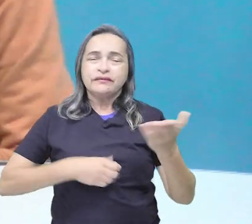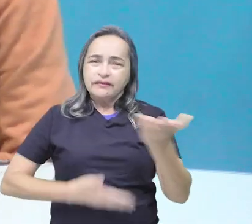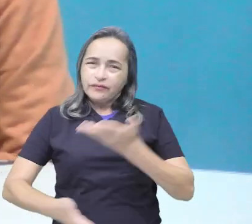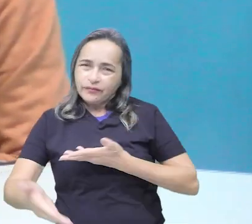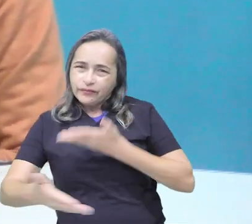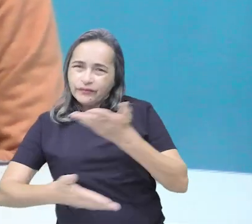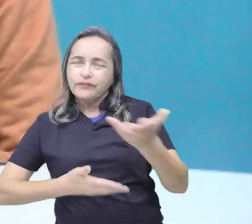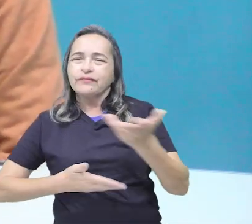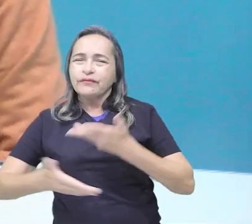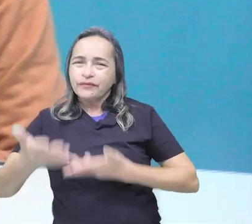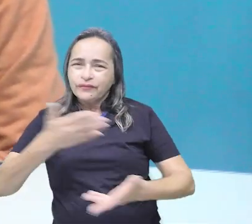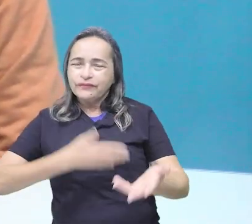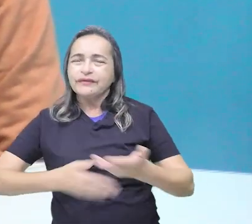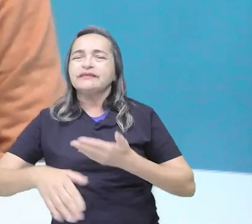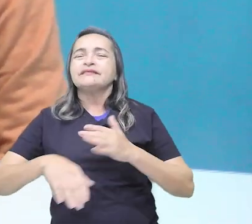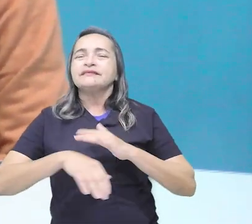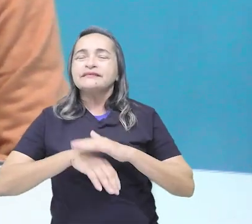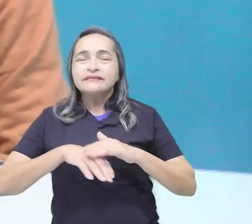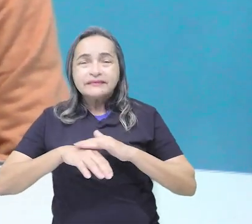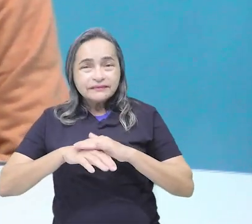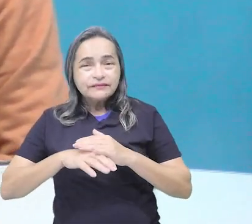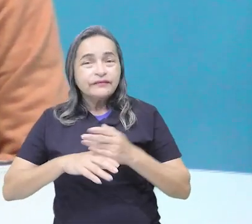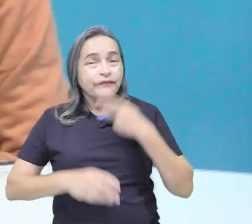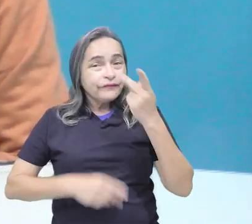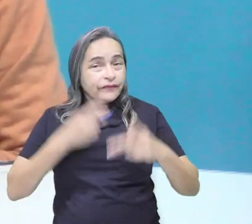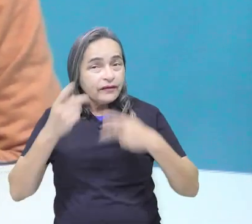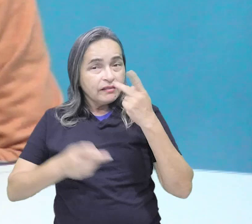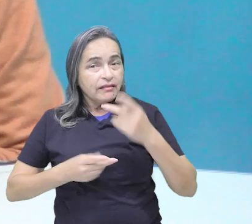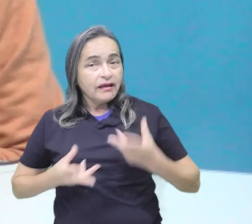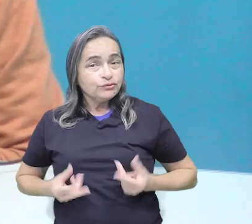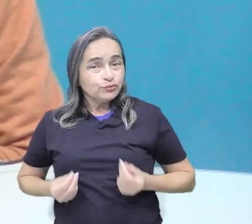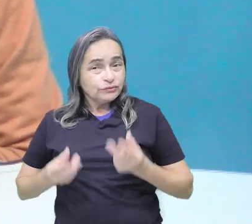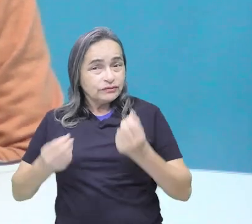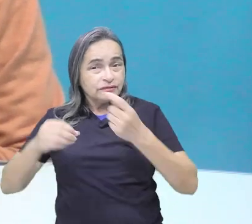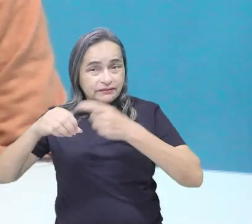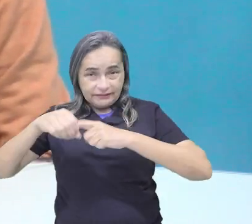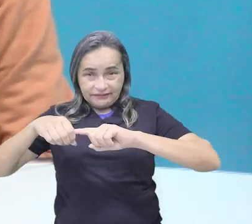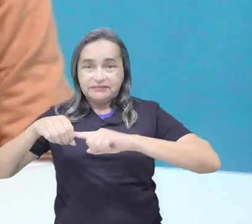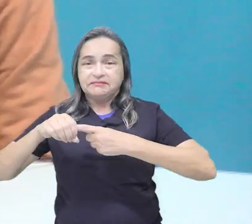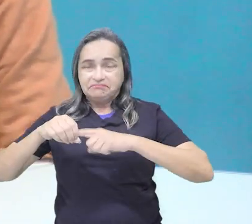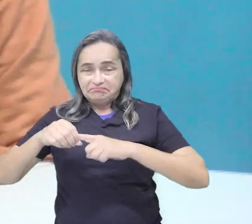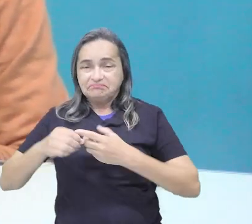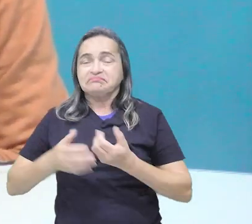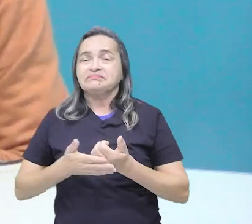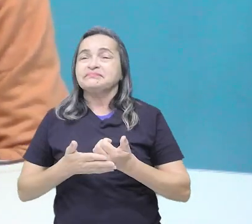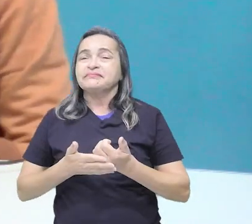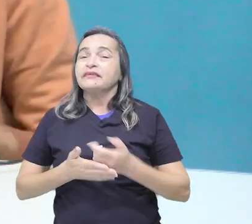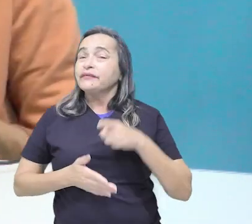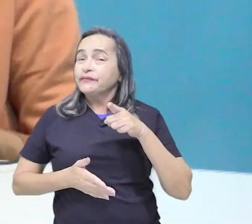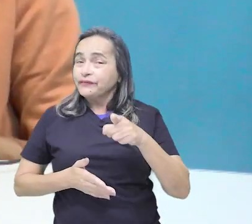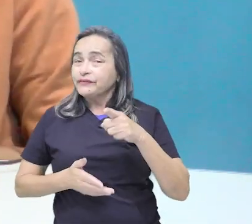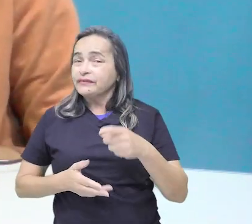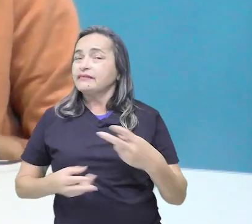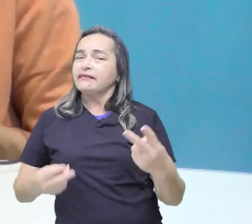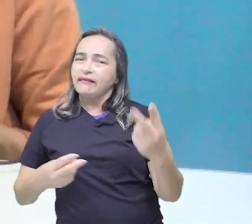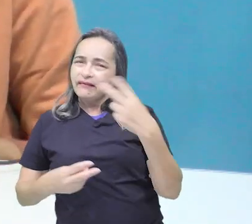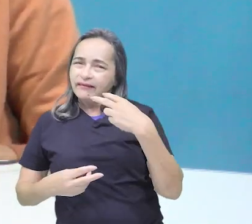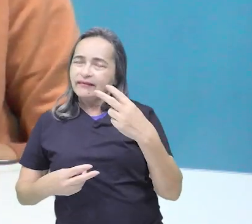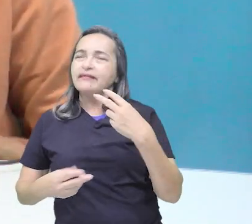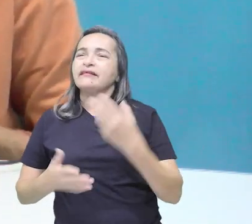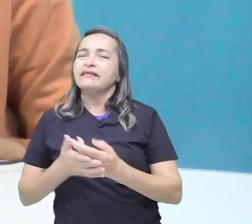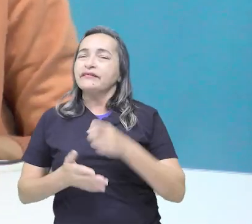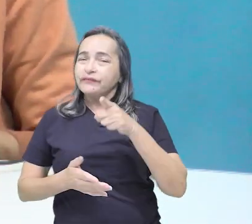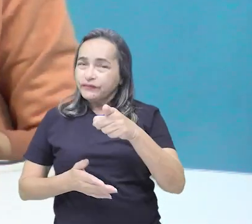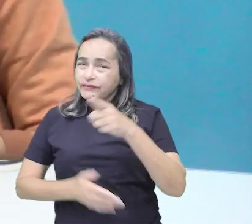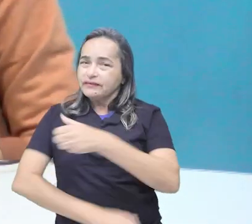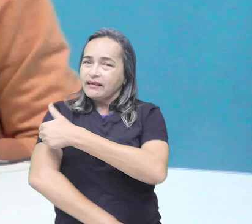cruel que dizima tantas vidas e prejudica tantas famílias. Você que está nos assistindo, você aluno,